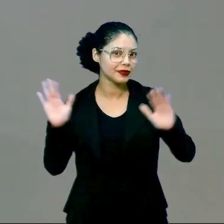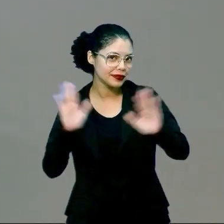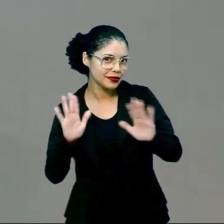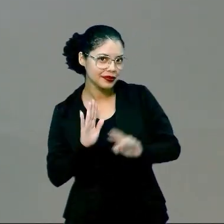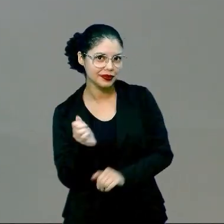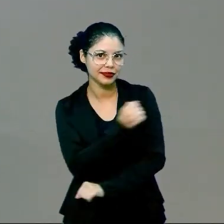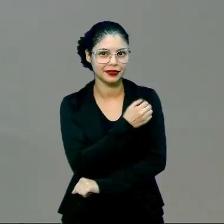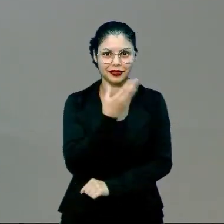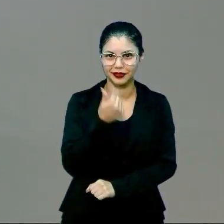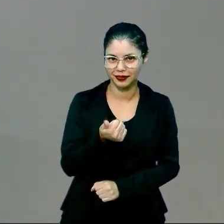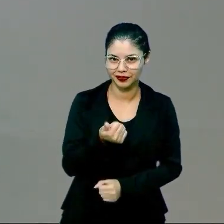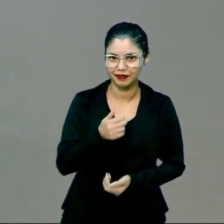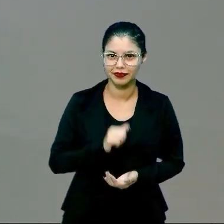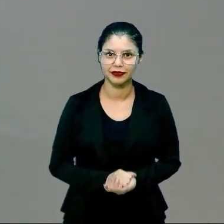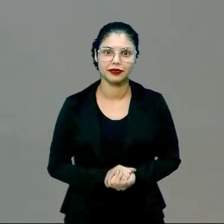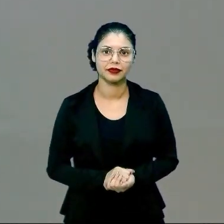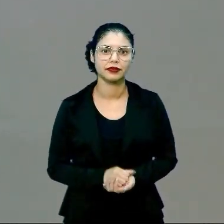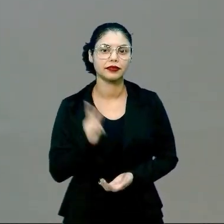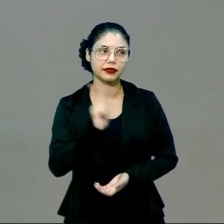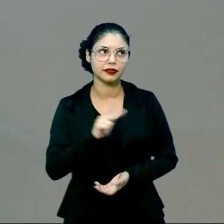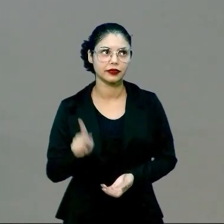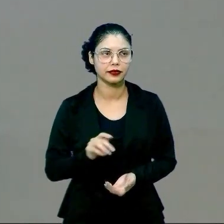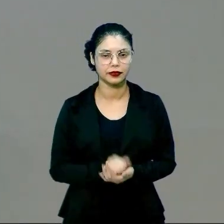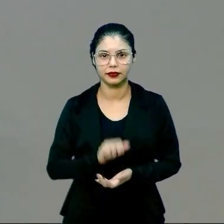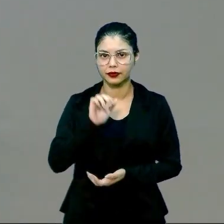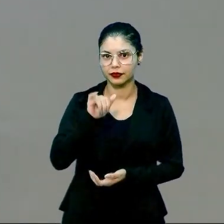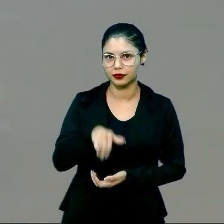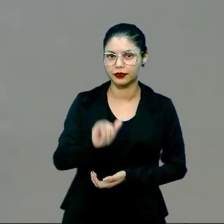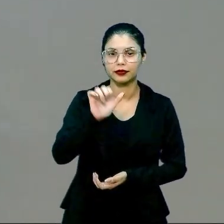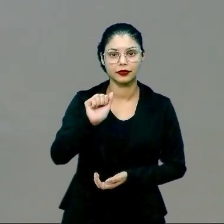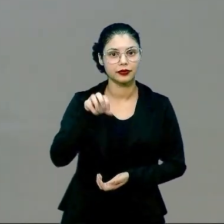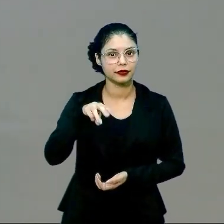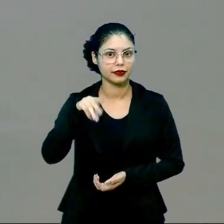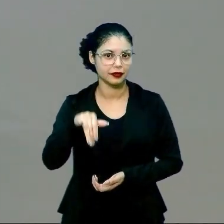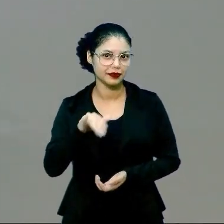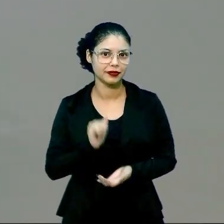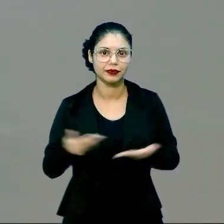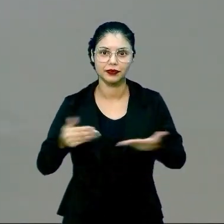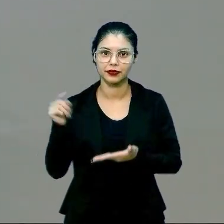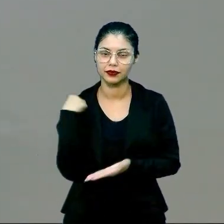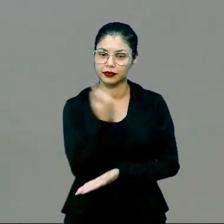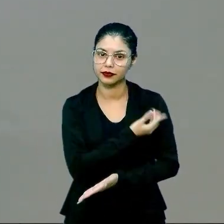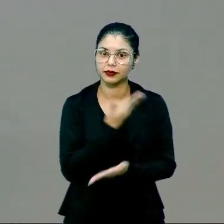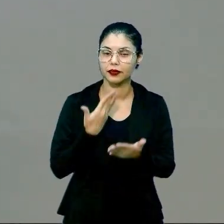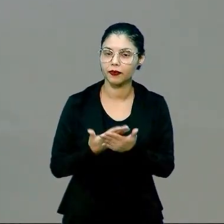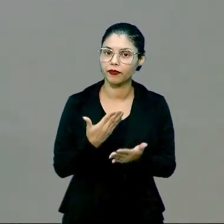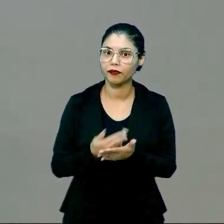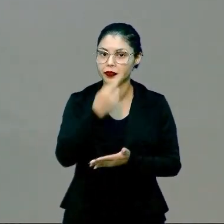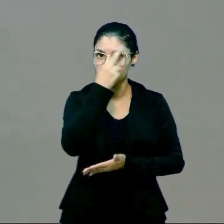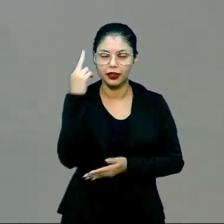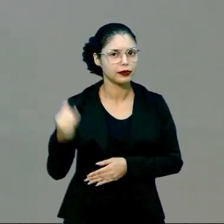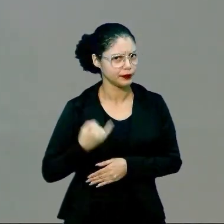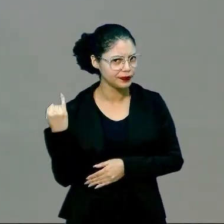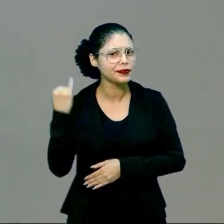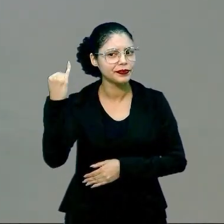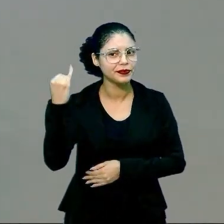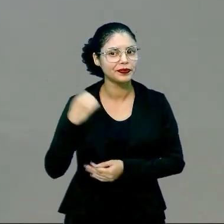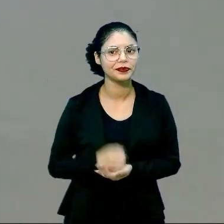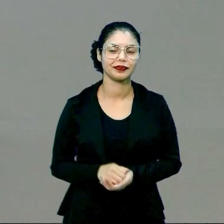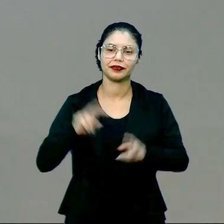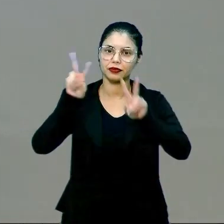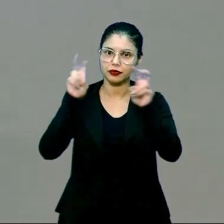Olá, querido aluno, tudo bem? Eu sou a professora Yasmin. Hoje nós vamos ter uma aula de história especial. O